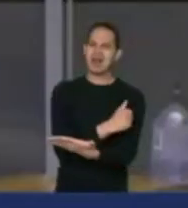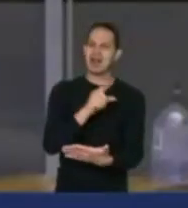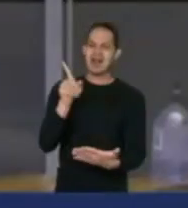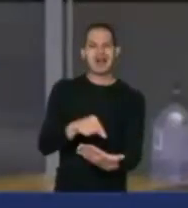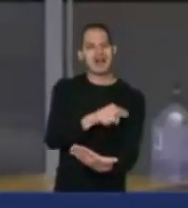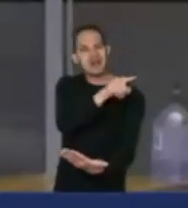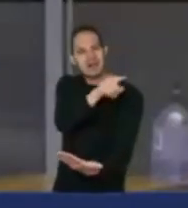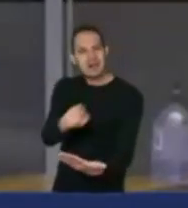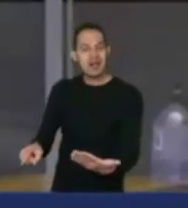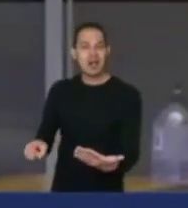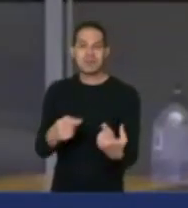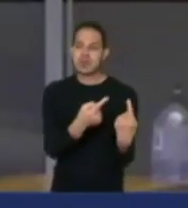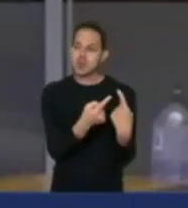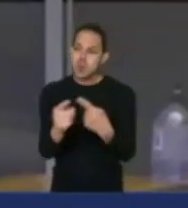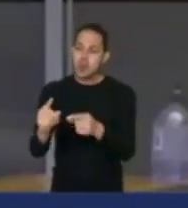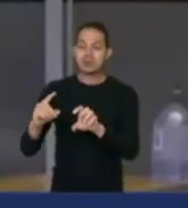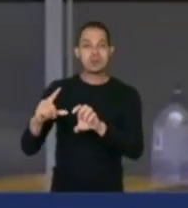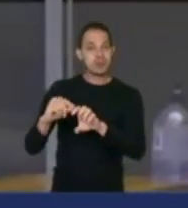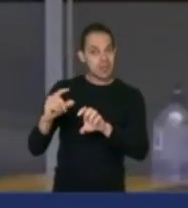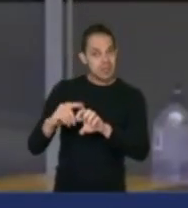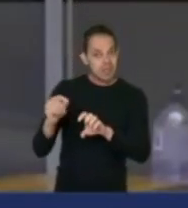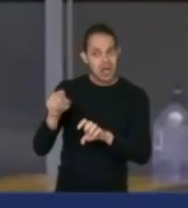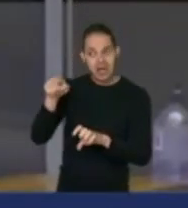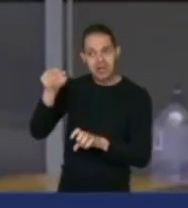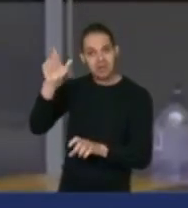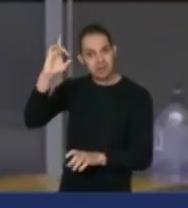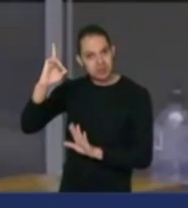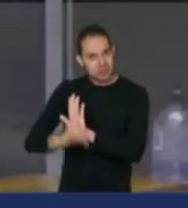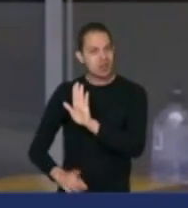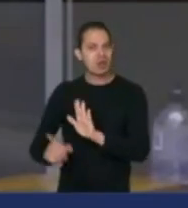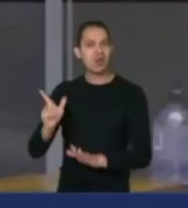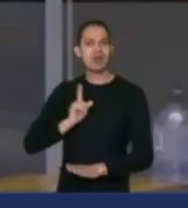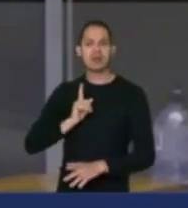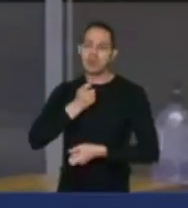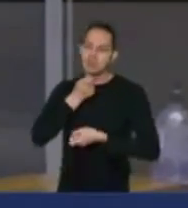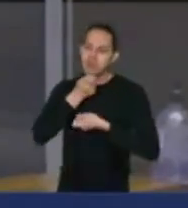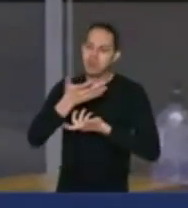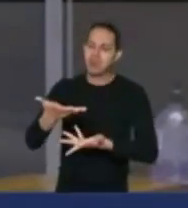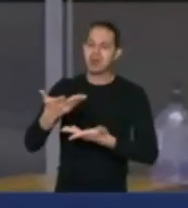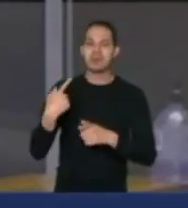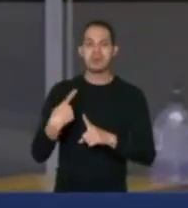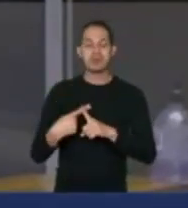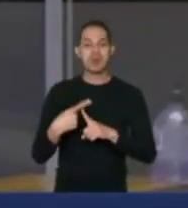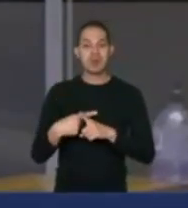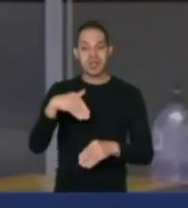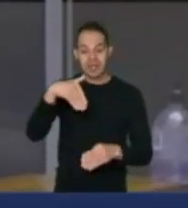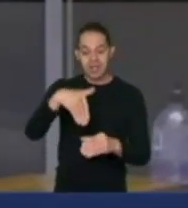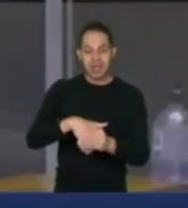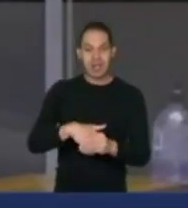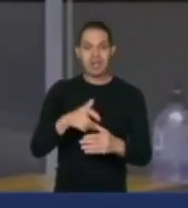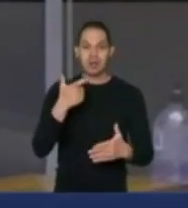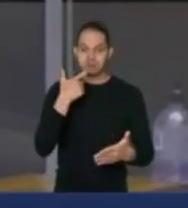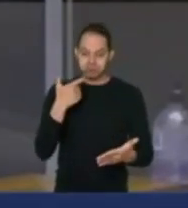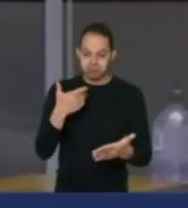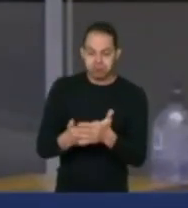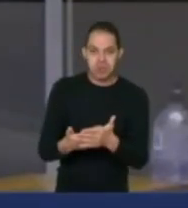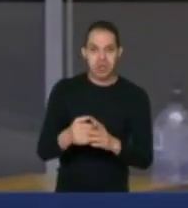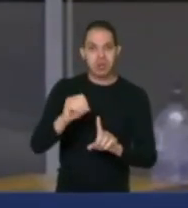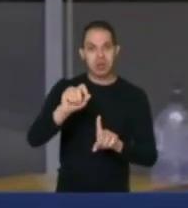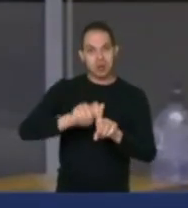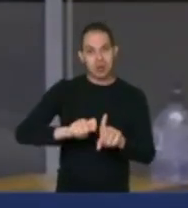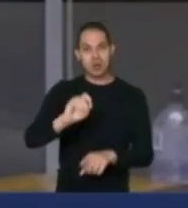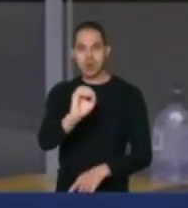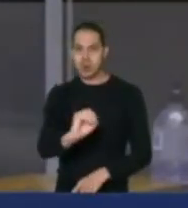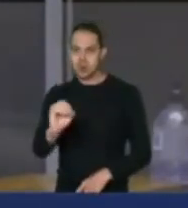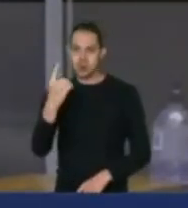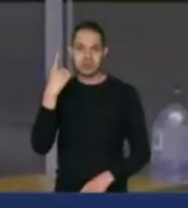essa censura contra esses empresários que têm o direito de se manifestar. Porque é o resultado das eleições até logo aí, dia 30 de outubro.